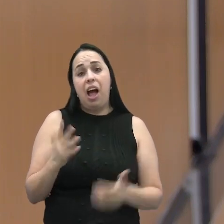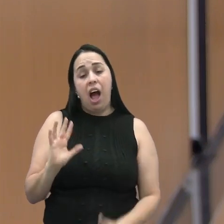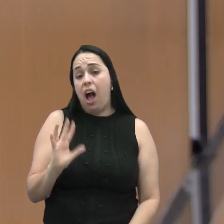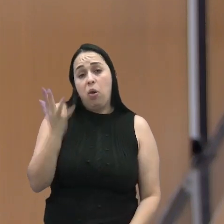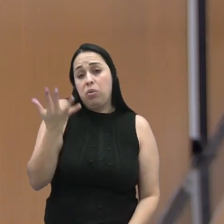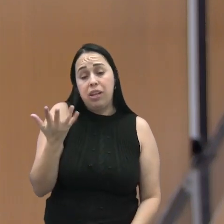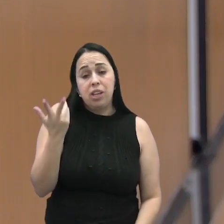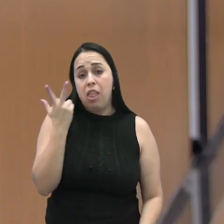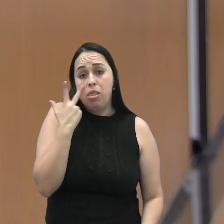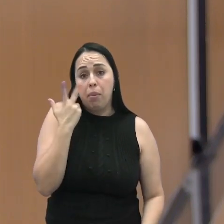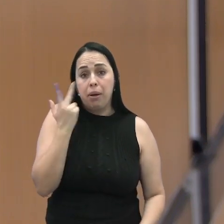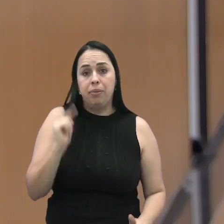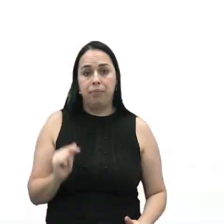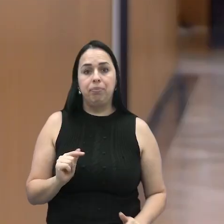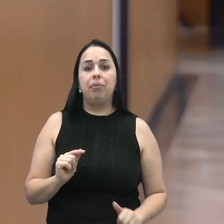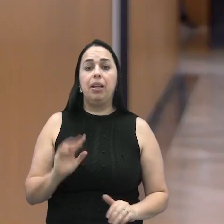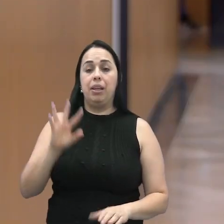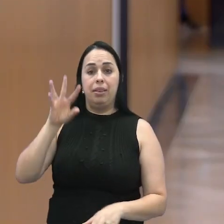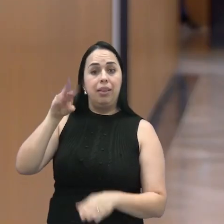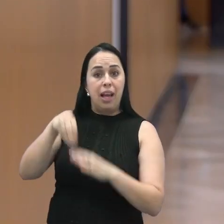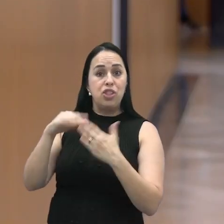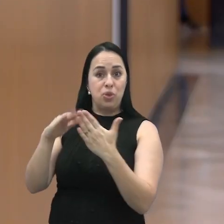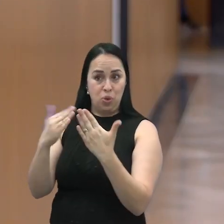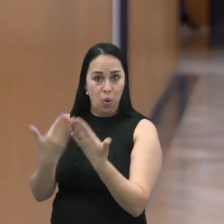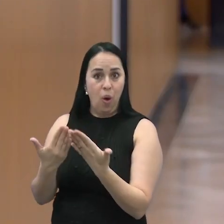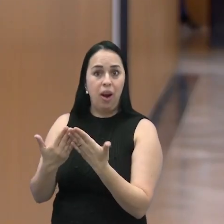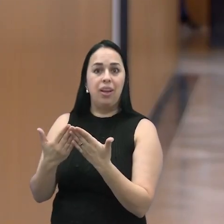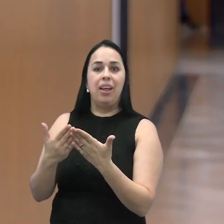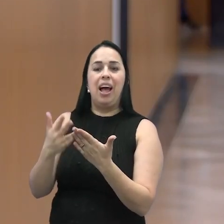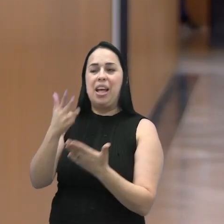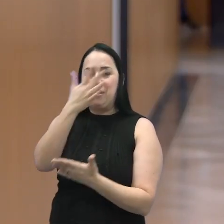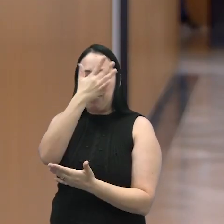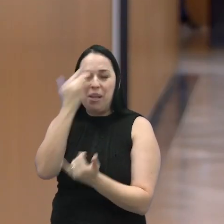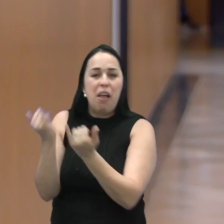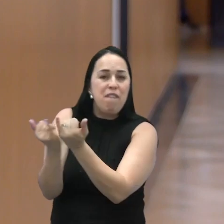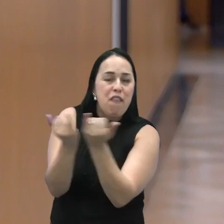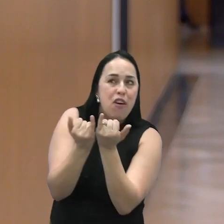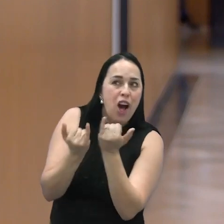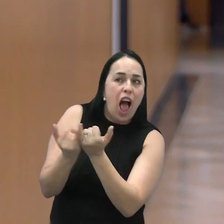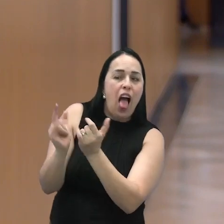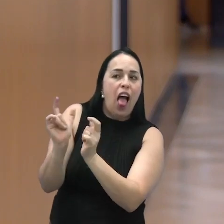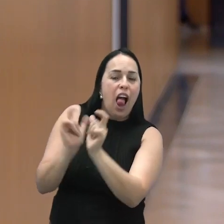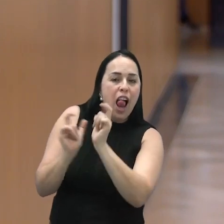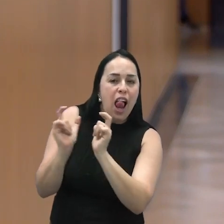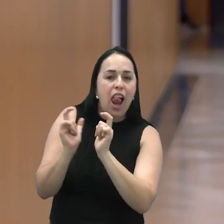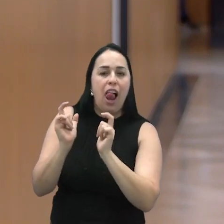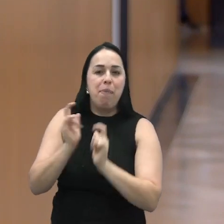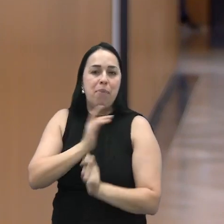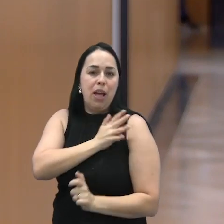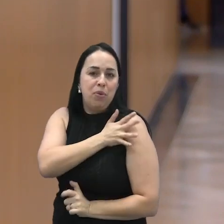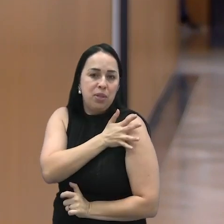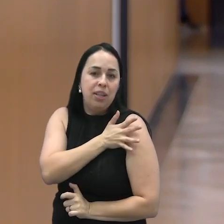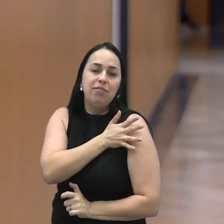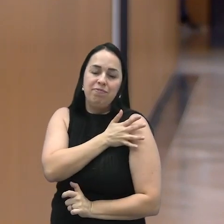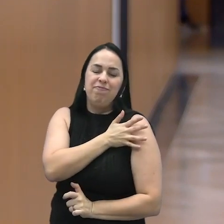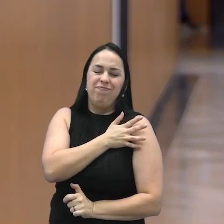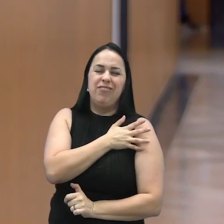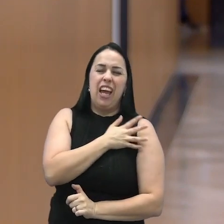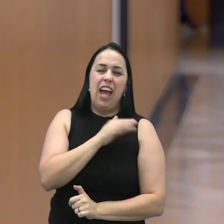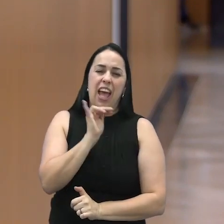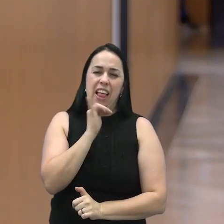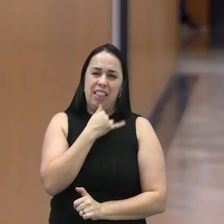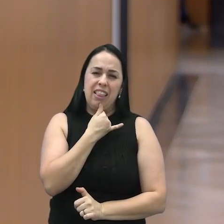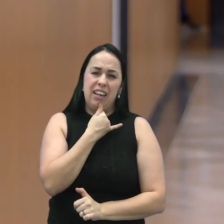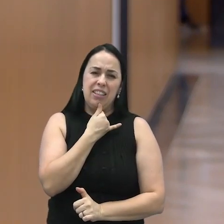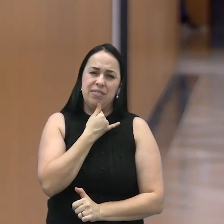coisa, vamos dizer, normal. Em questão de escola, né? Sofri bastante o cochicho, a fofoca. Então isso